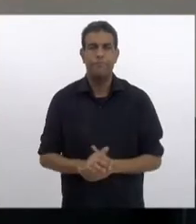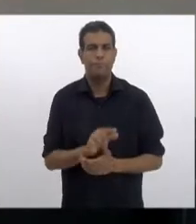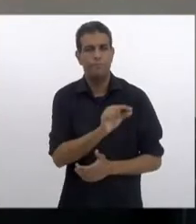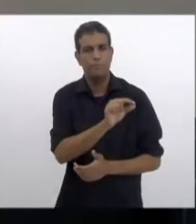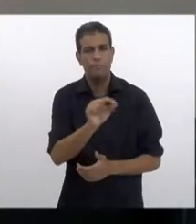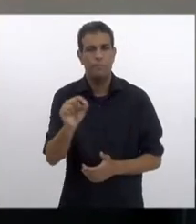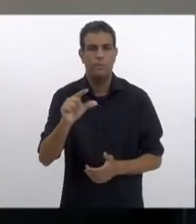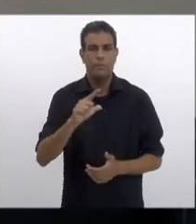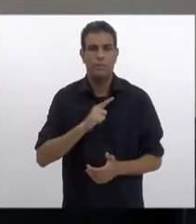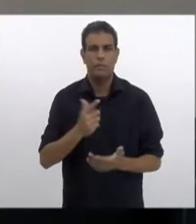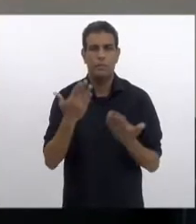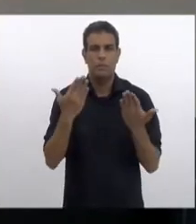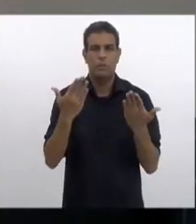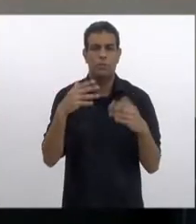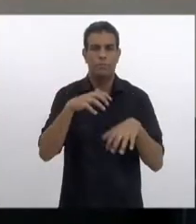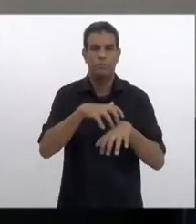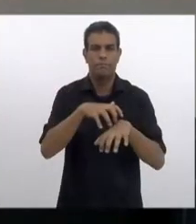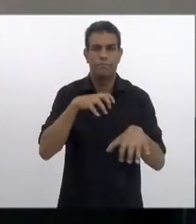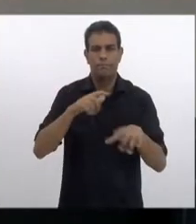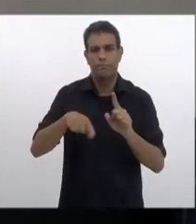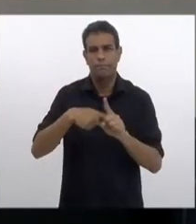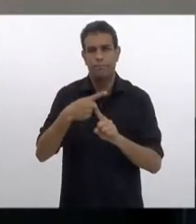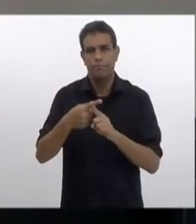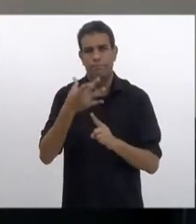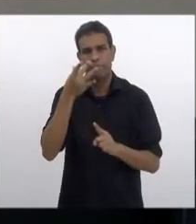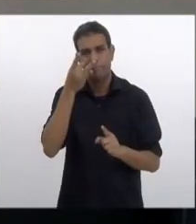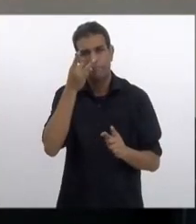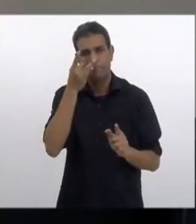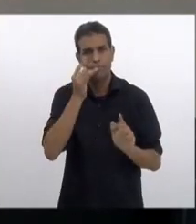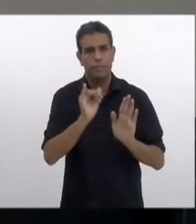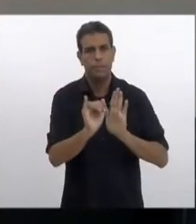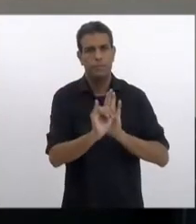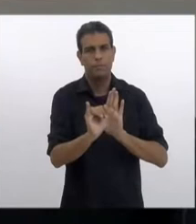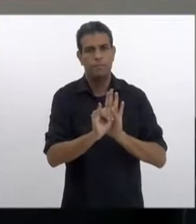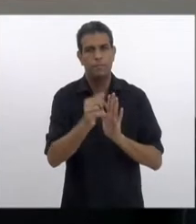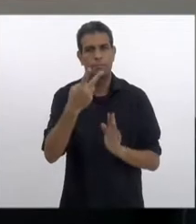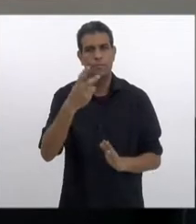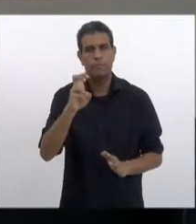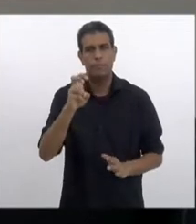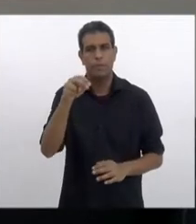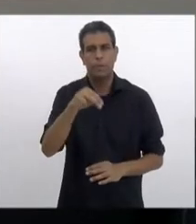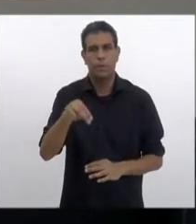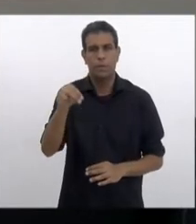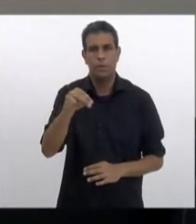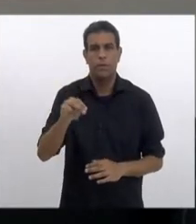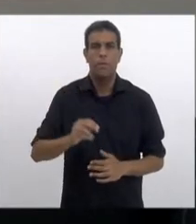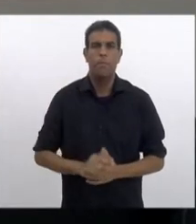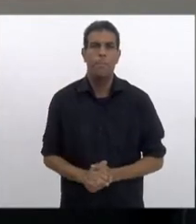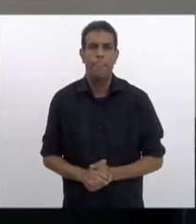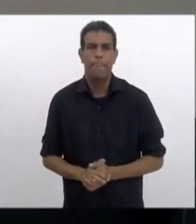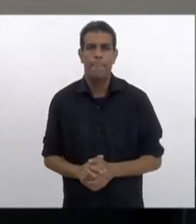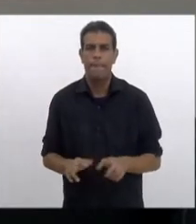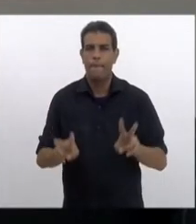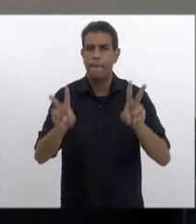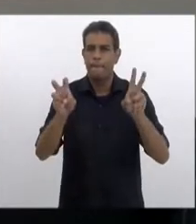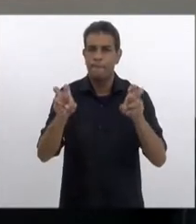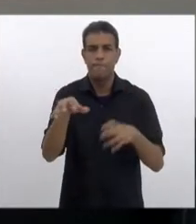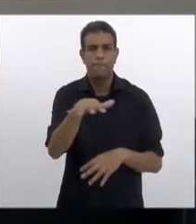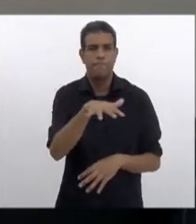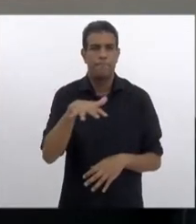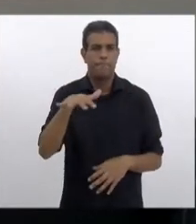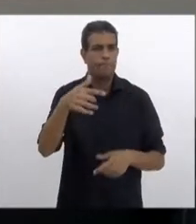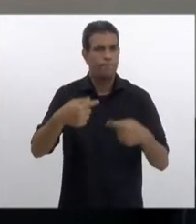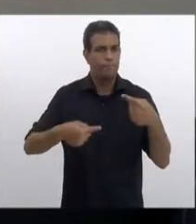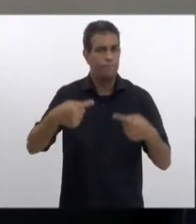forma semipresencial, conforme o edital publicado em 25 de novembro. O tema a ser